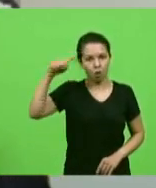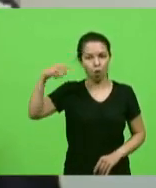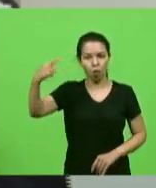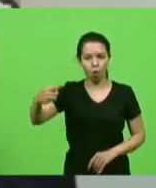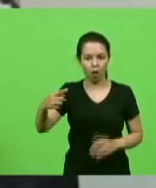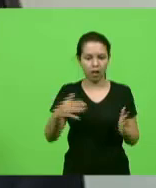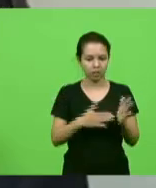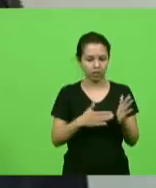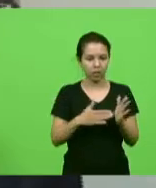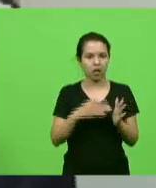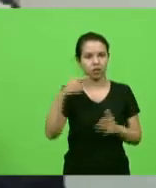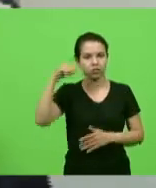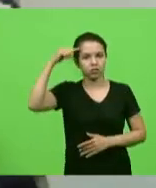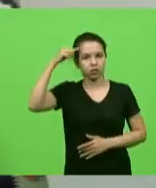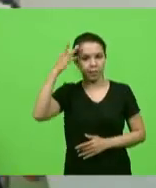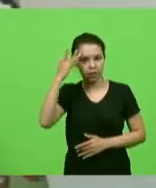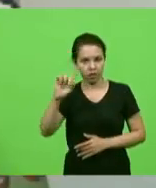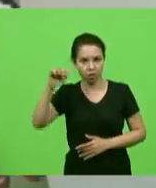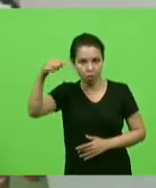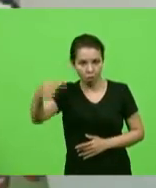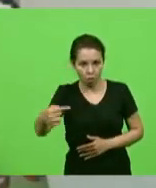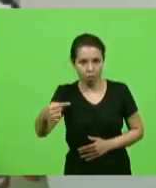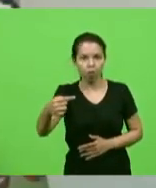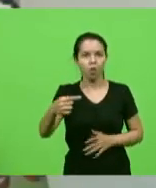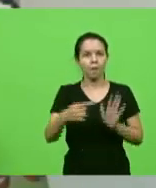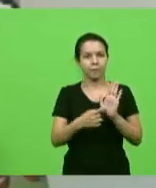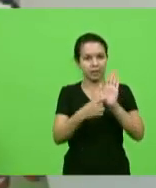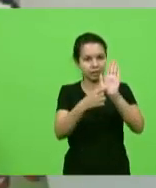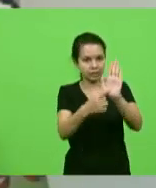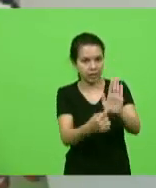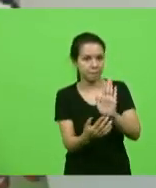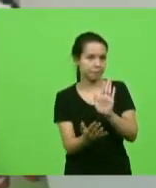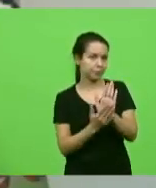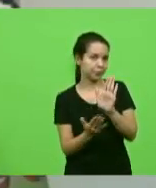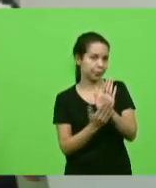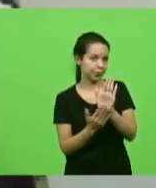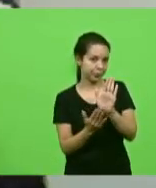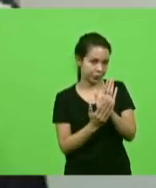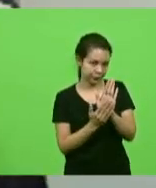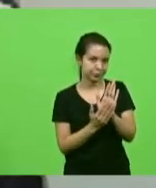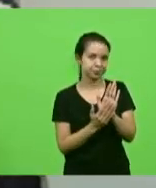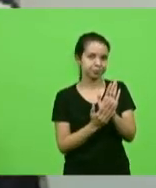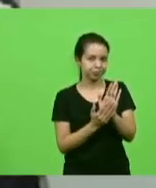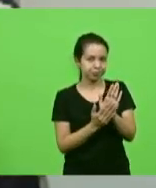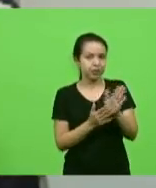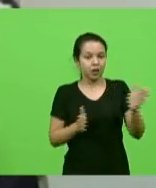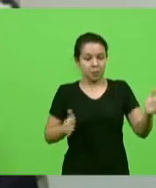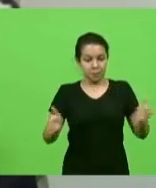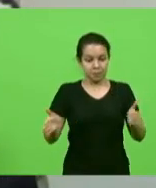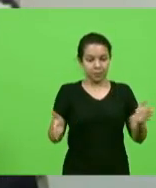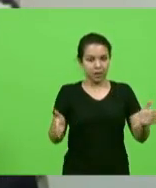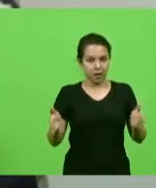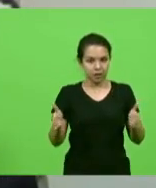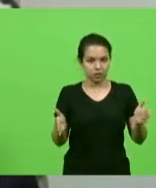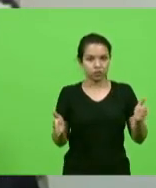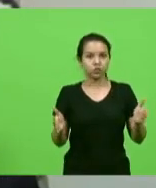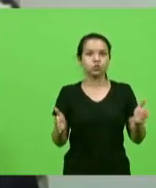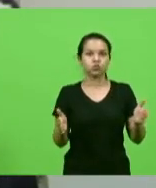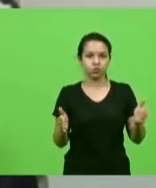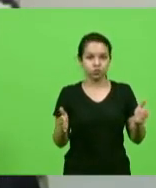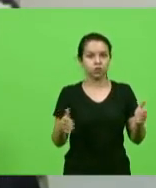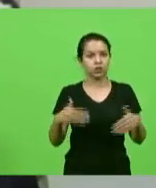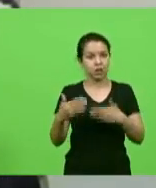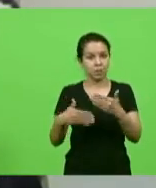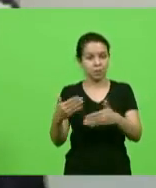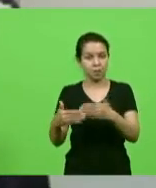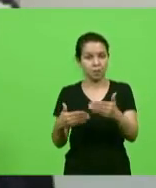dia seguinte até às 15horas no dia seguinte para apresentar em suas propostas de modo que o prazo exigo resultou